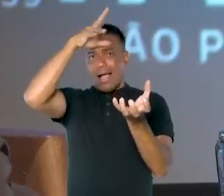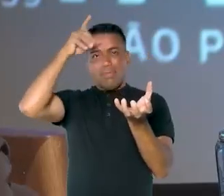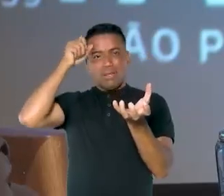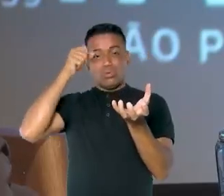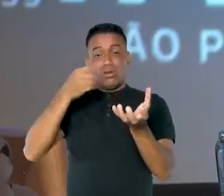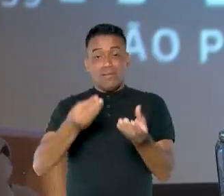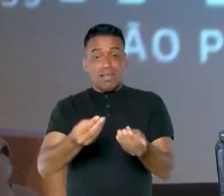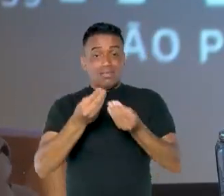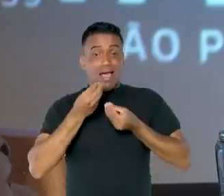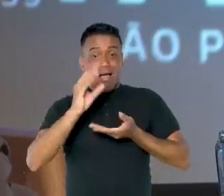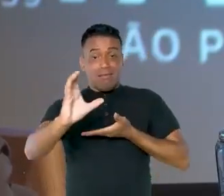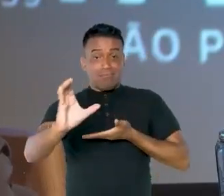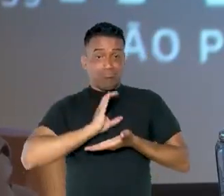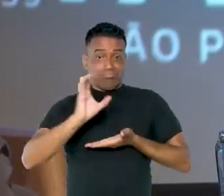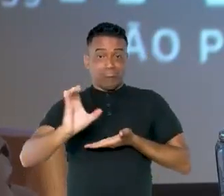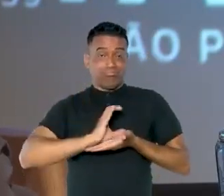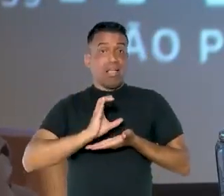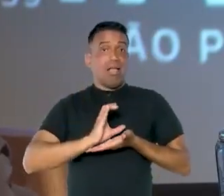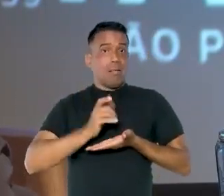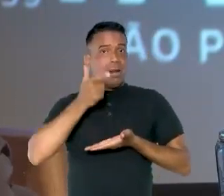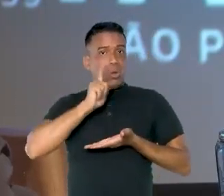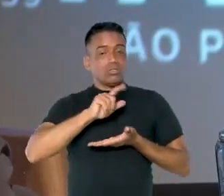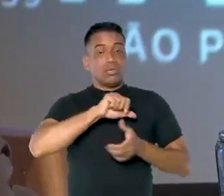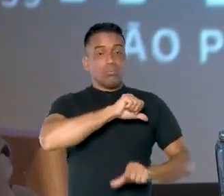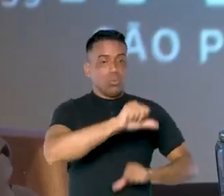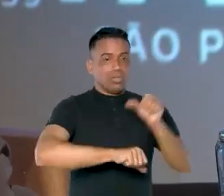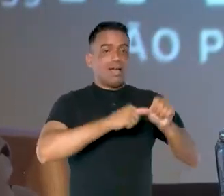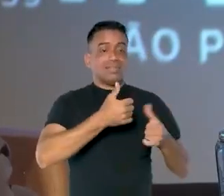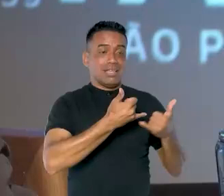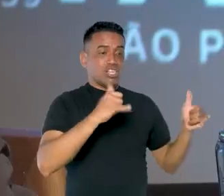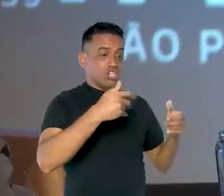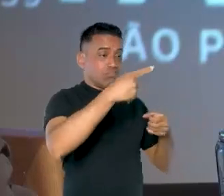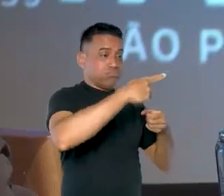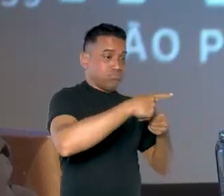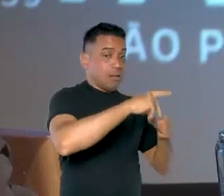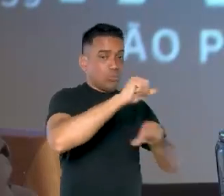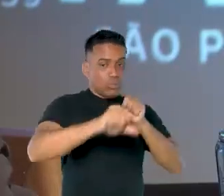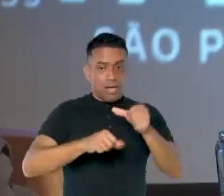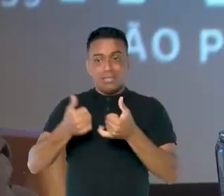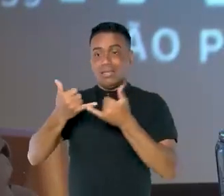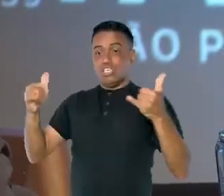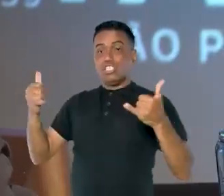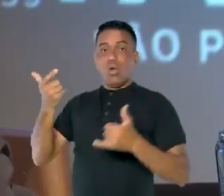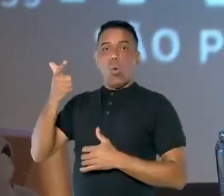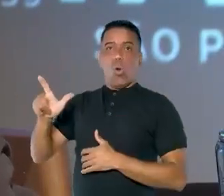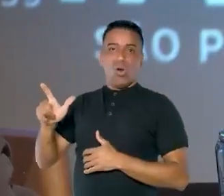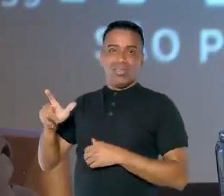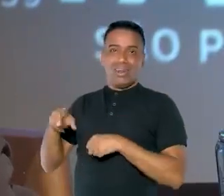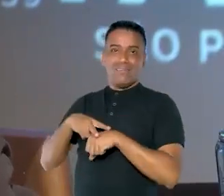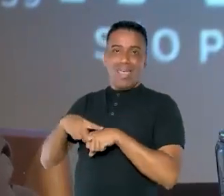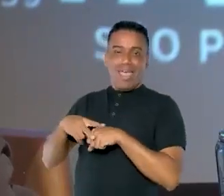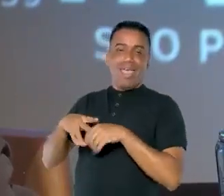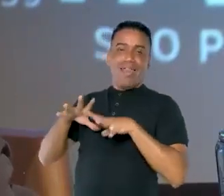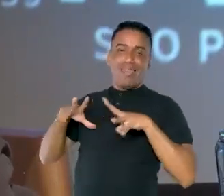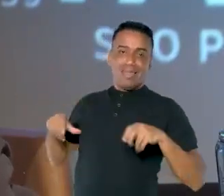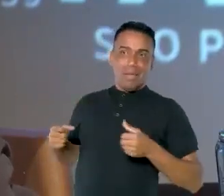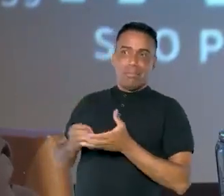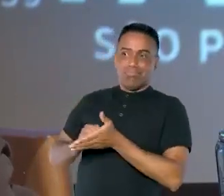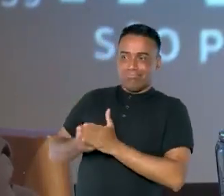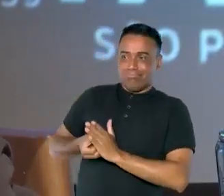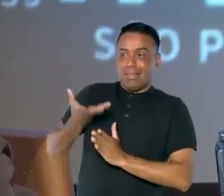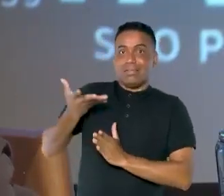dar recursos para nós fazermos a transição energética. A transição energética depende... Então, eles criam